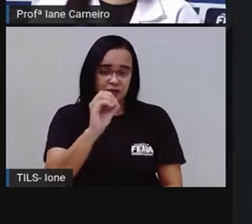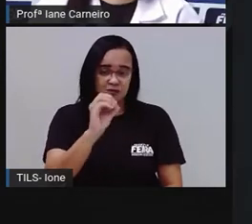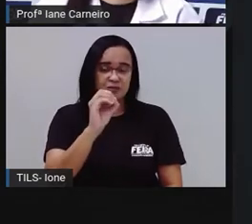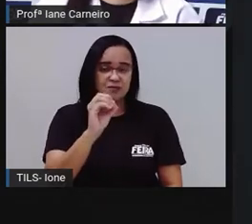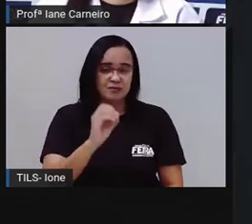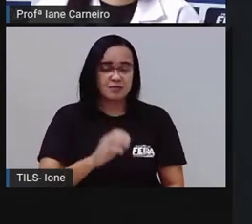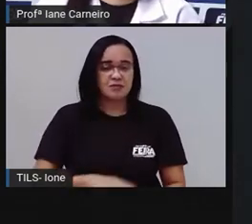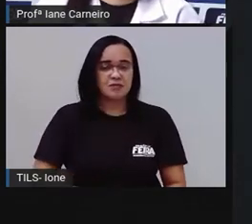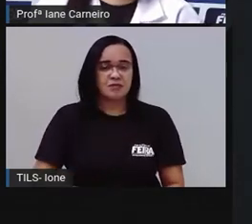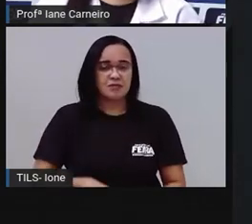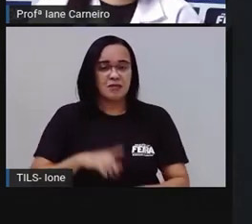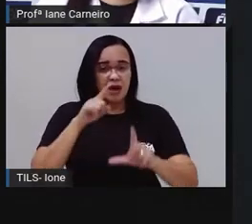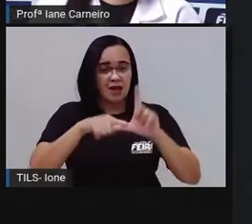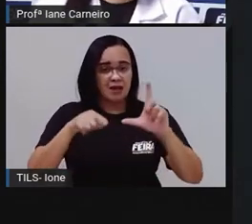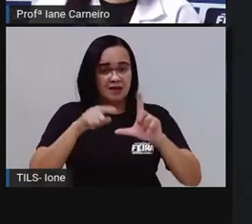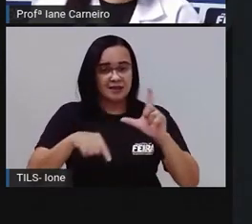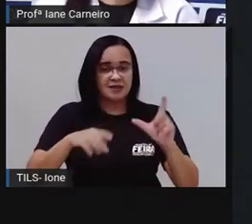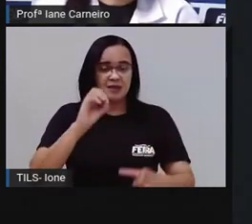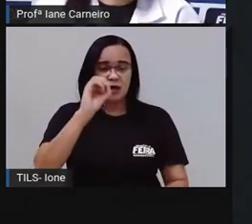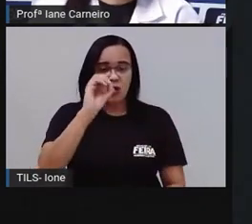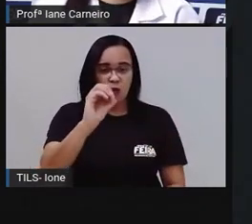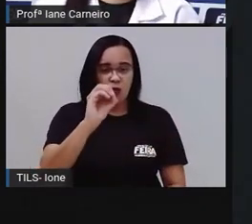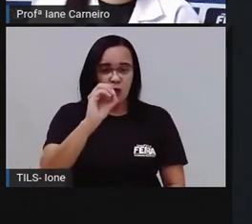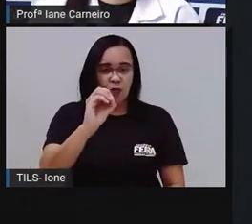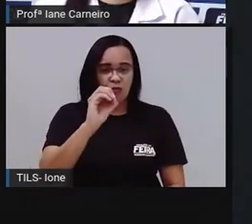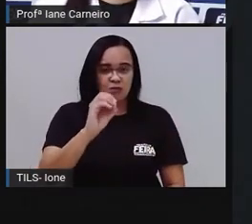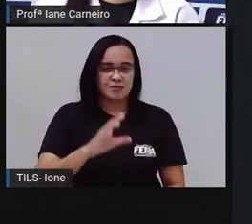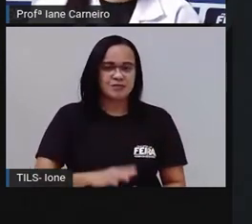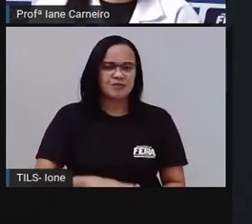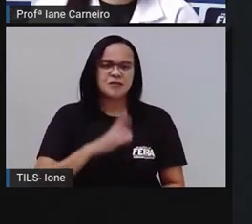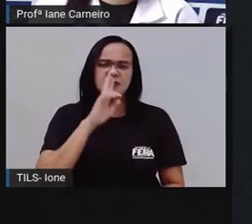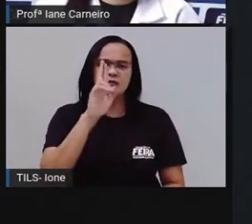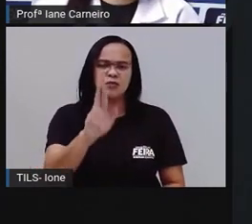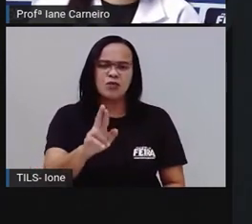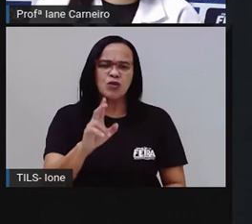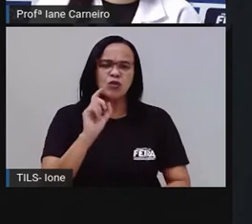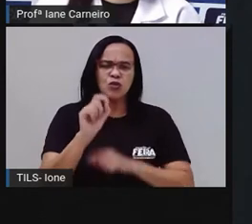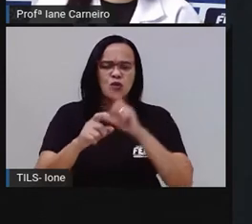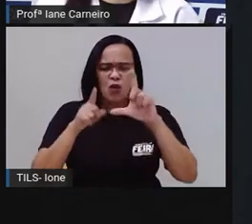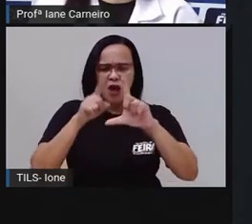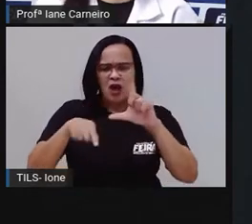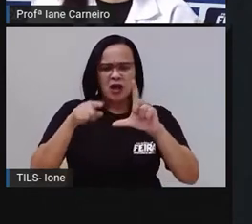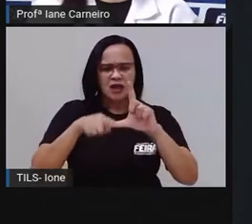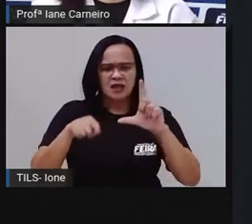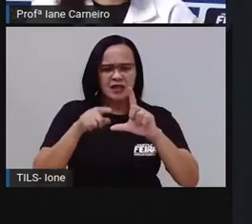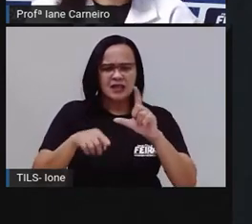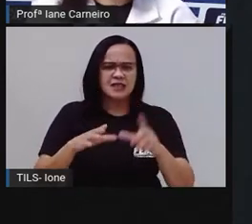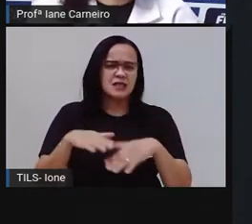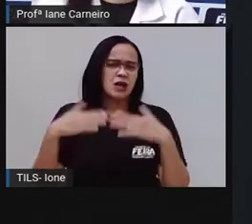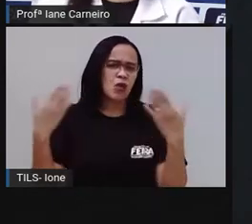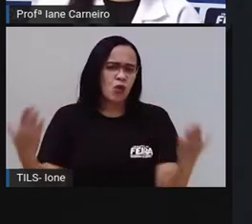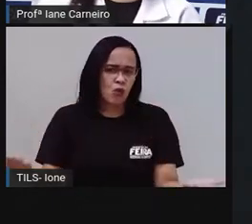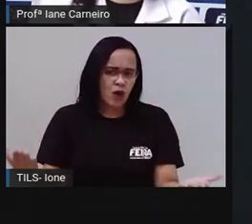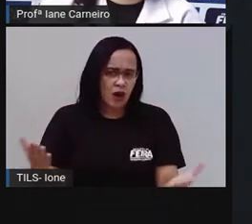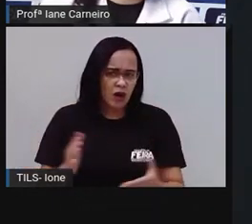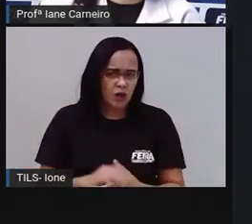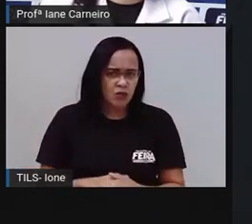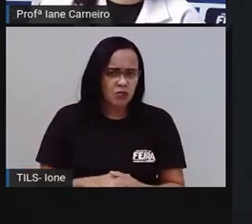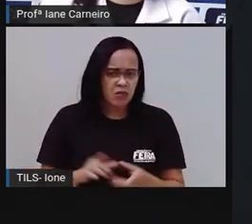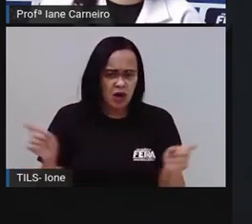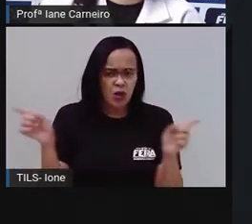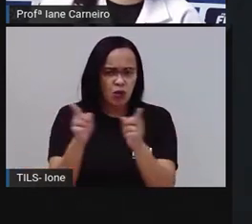A letra O. Agora responde. Qual a letra que, quando é culta, se